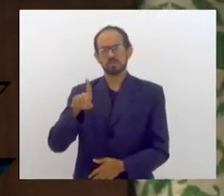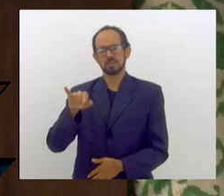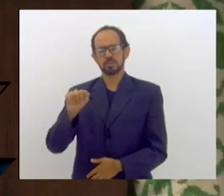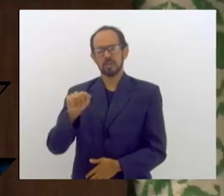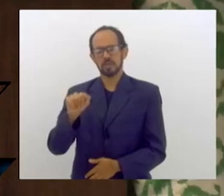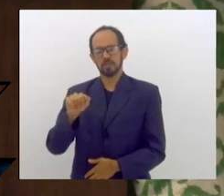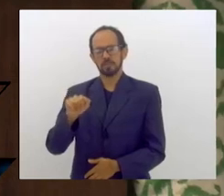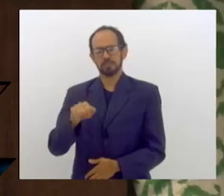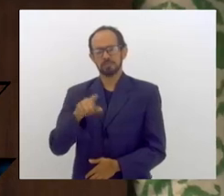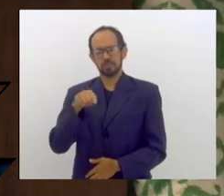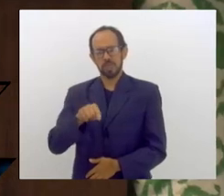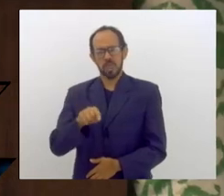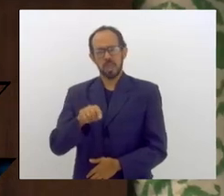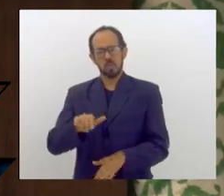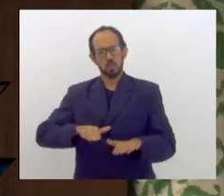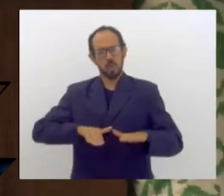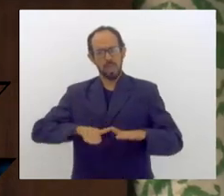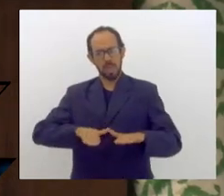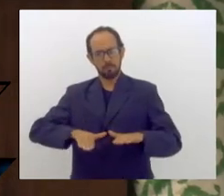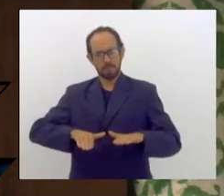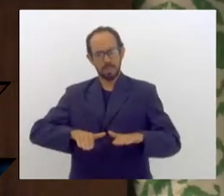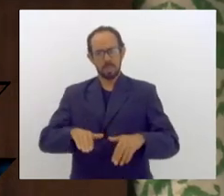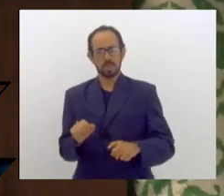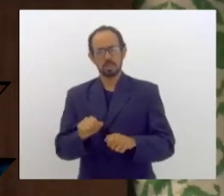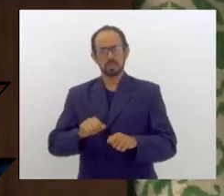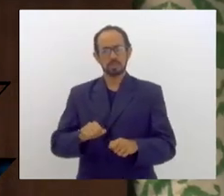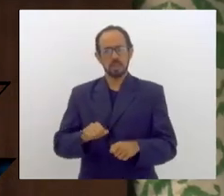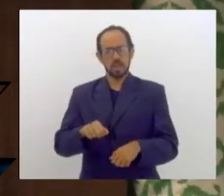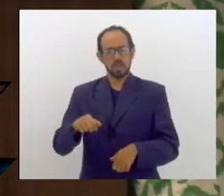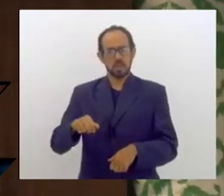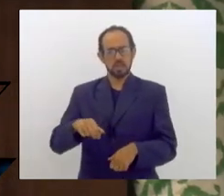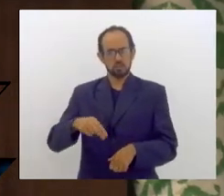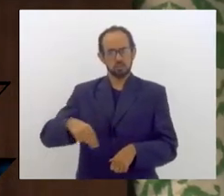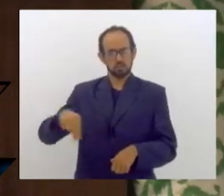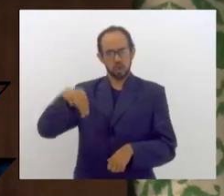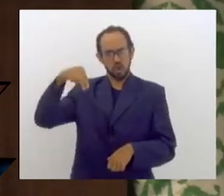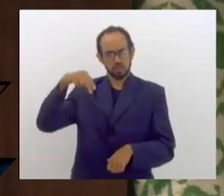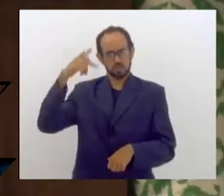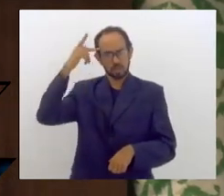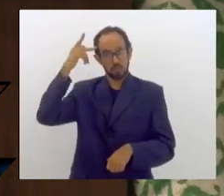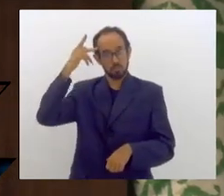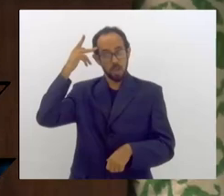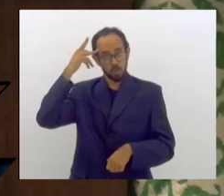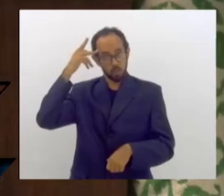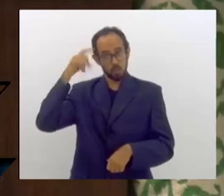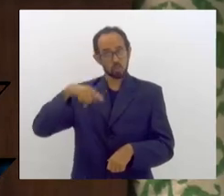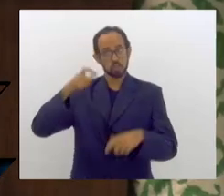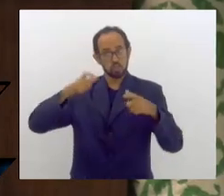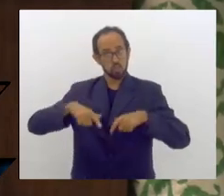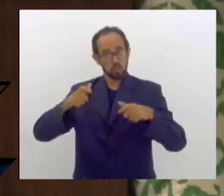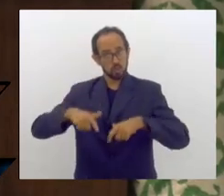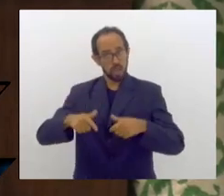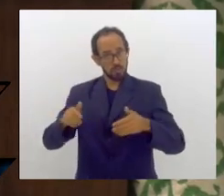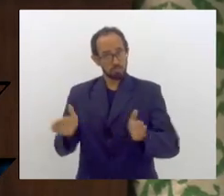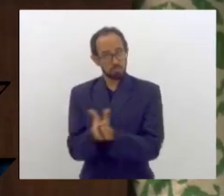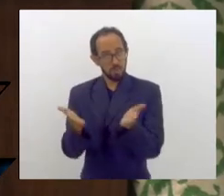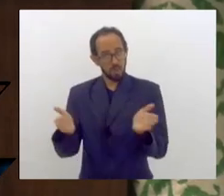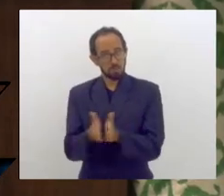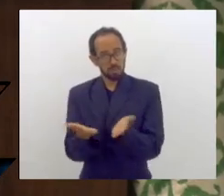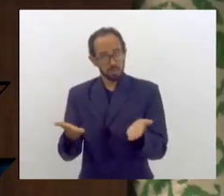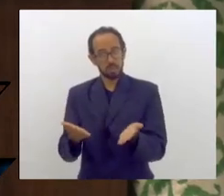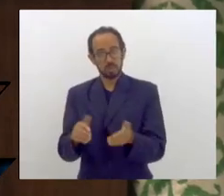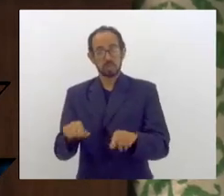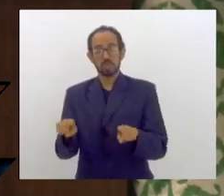é, sim, um rapper que veio da Zona Norte de São Paulo, de um lugar muito empobrecido, e